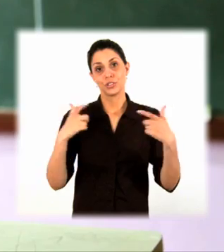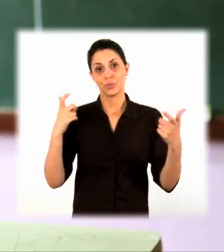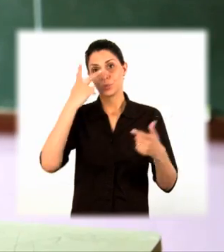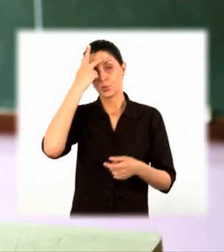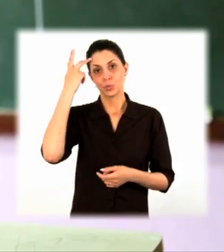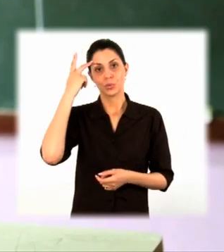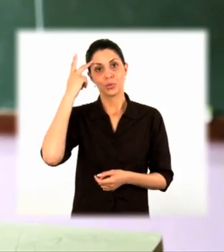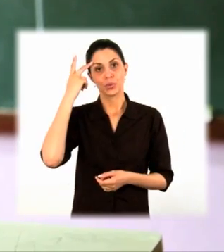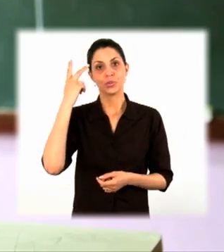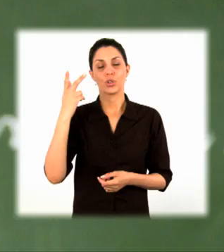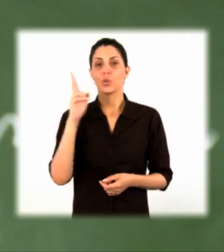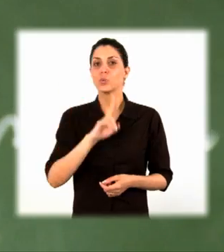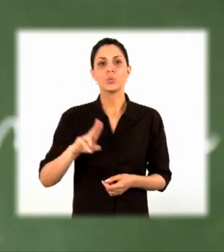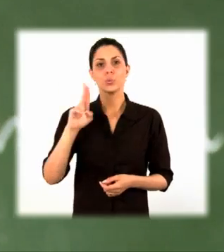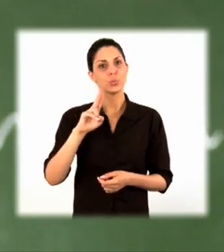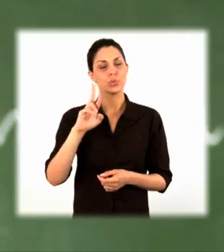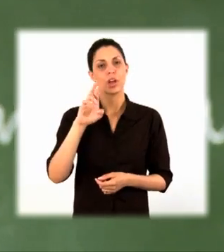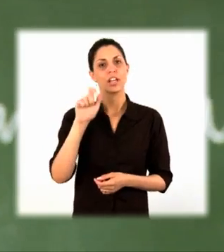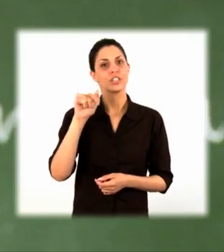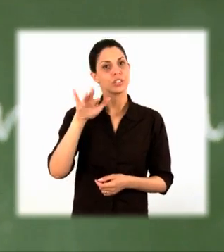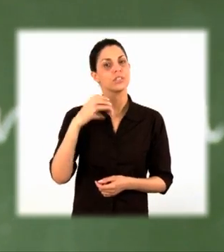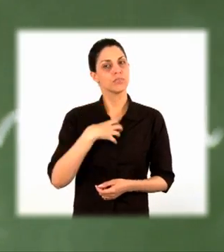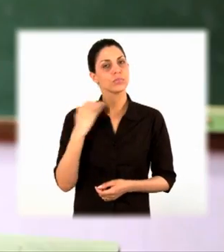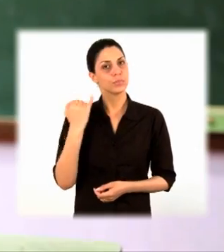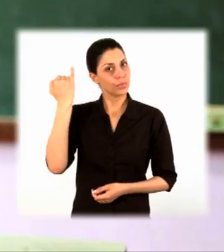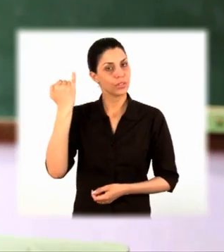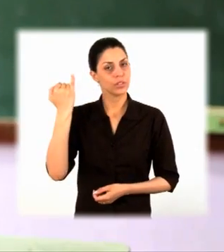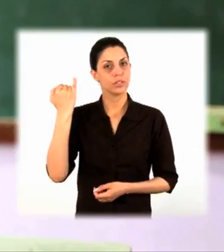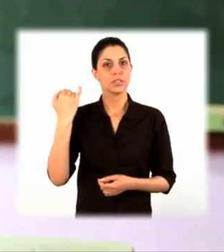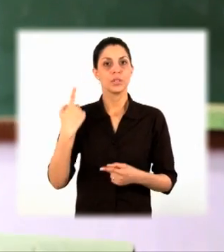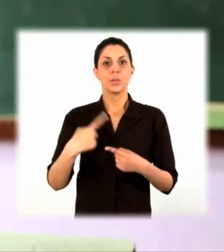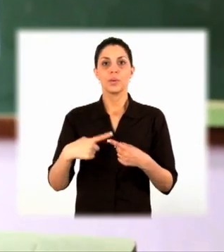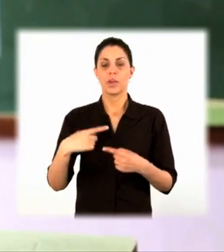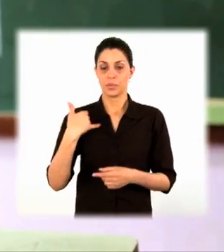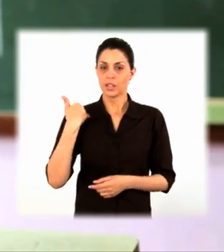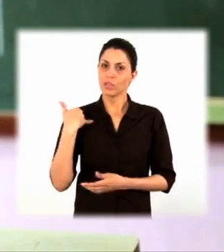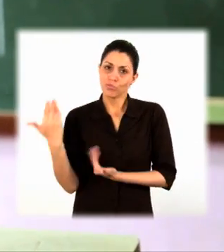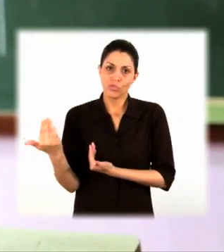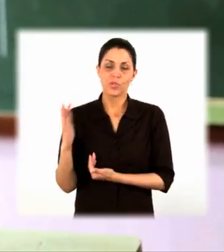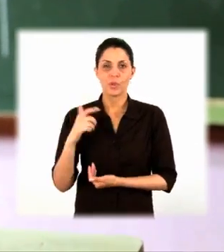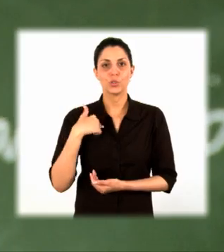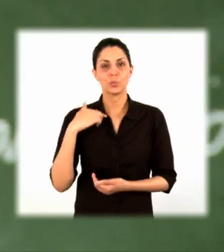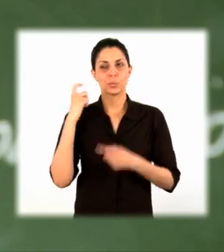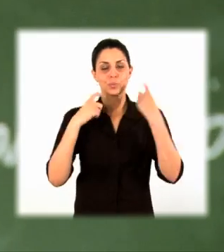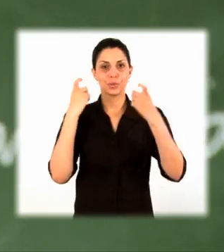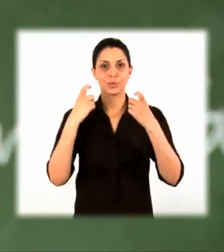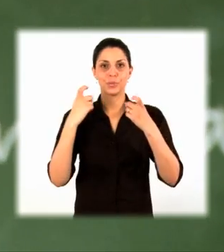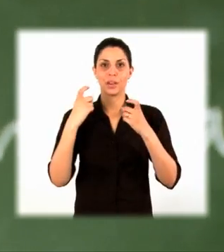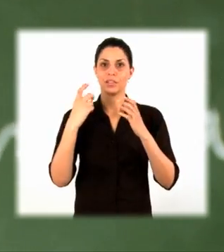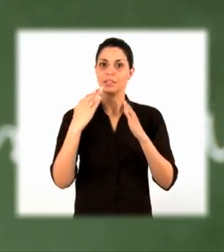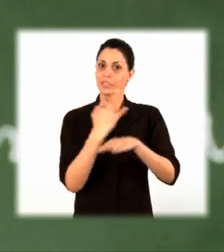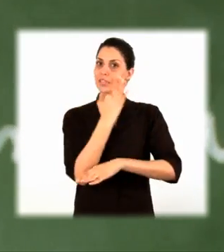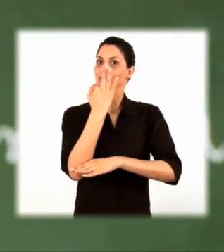Geralmente as pessoas não colocam em prática essa questão da regência e eu acho muito importante. Eu até acho que pela minha idade eu uso uma língua muito formal, mas de